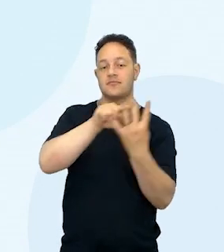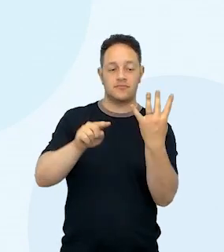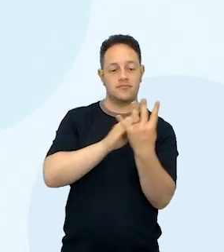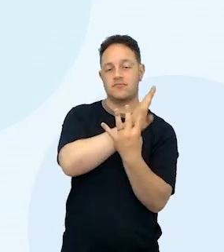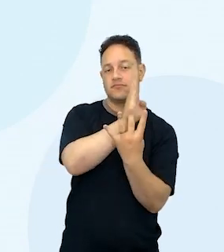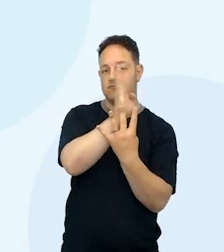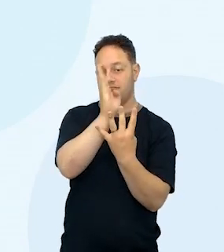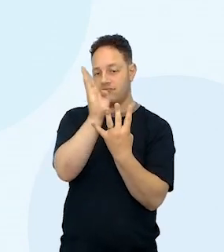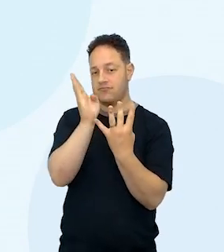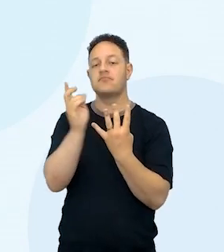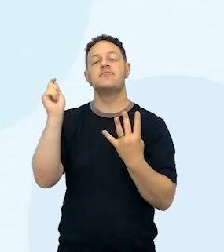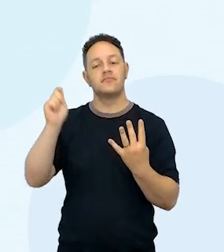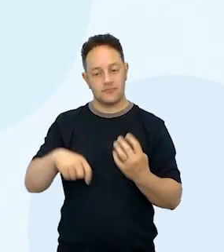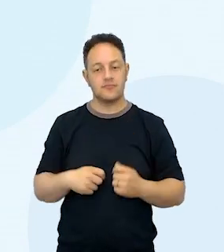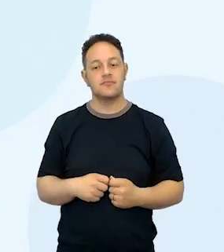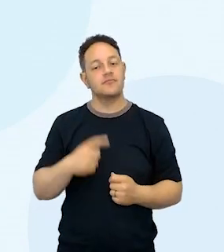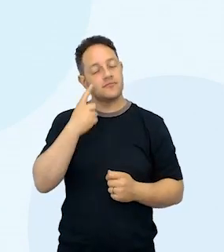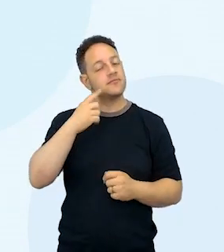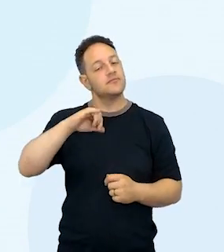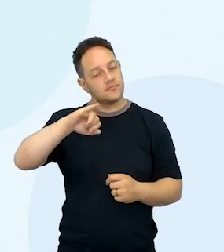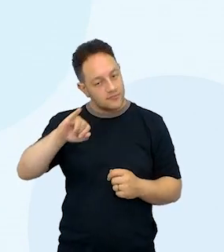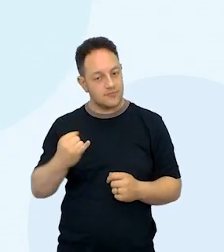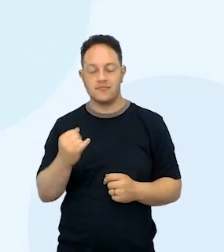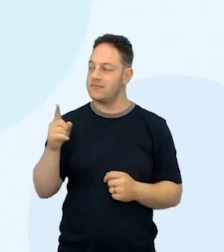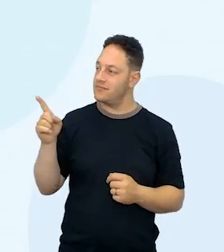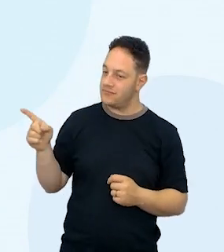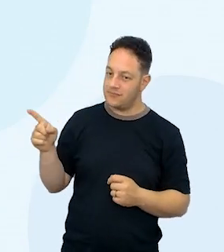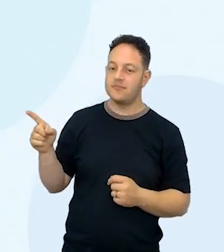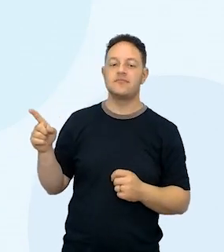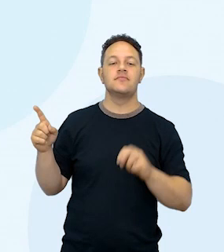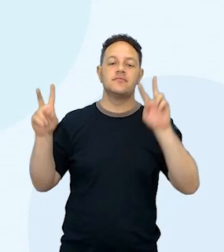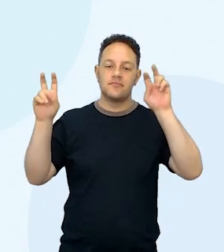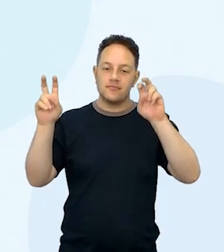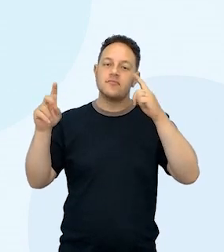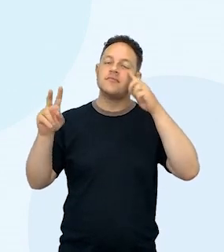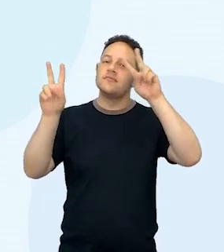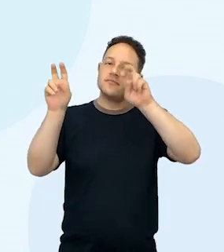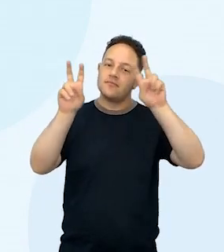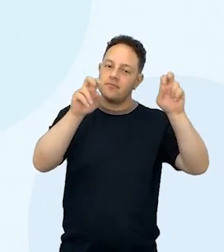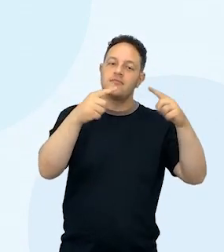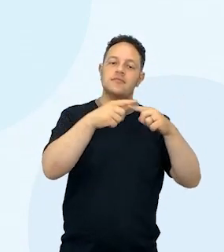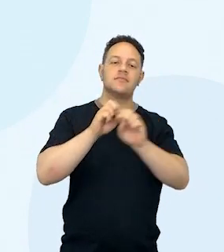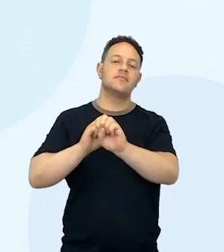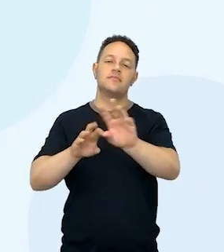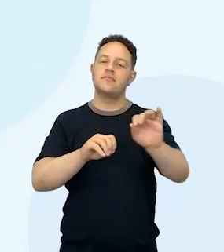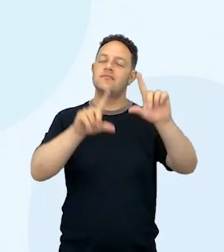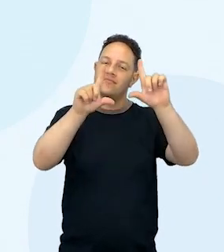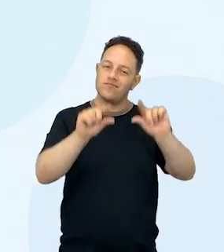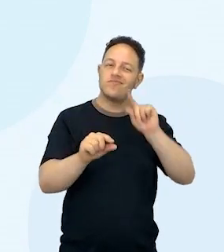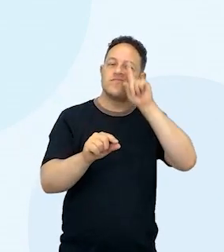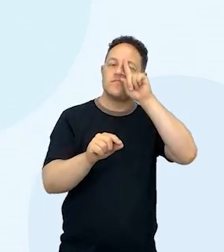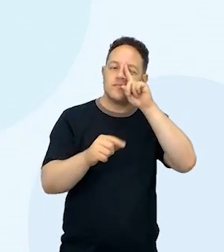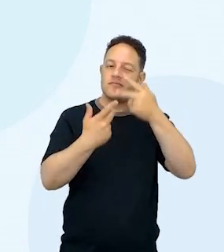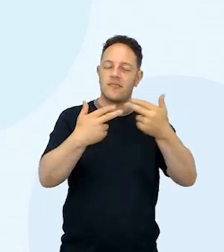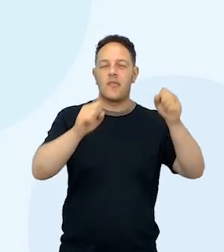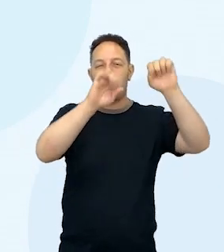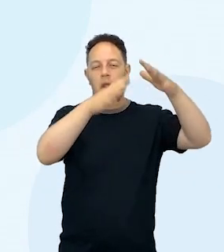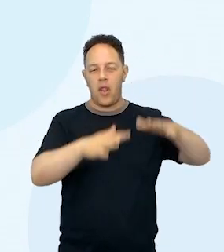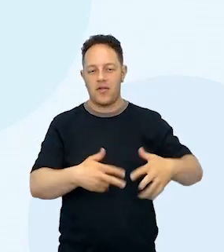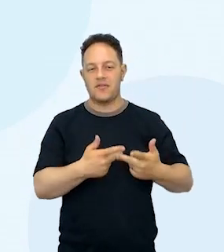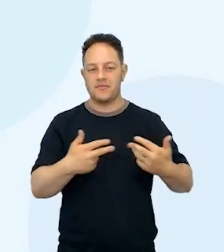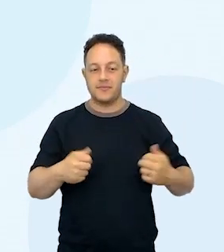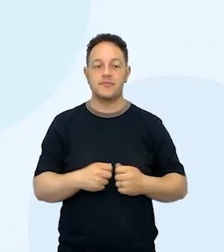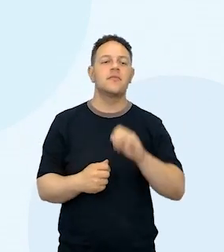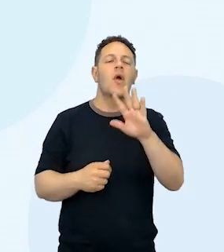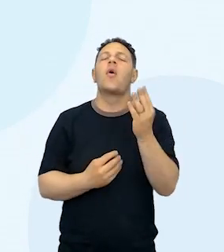aproveitar a pré-iniciação científica para trabalhar temáticas relacionadas à educação para redução de riscos e desastres. Agora,